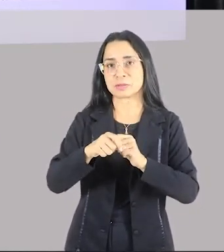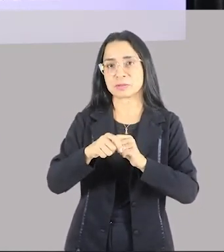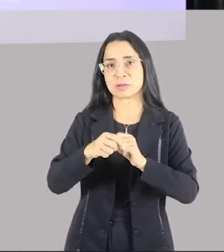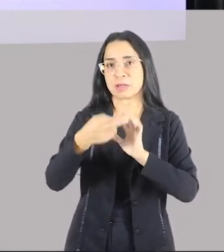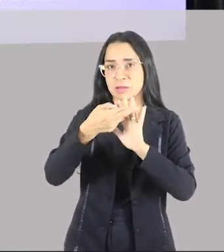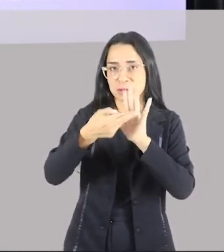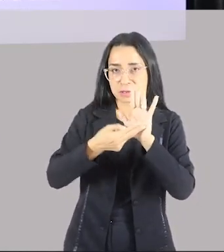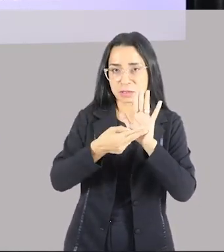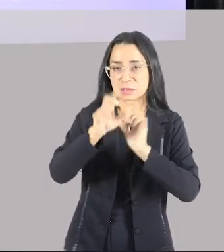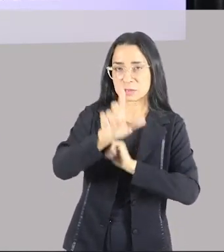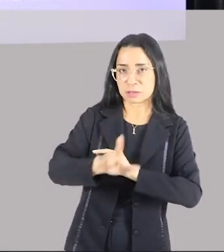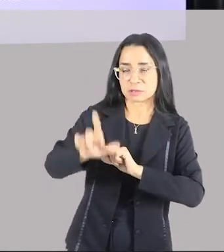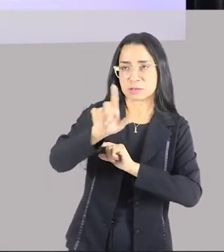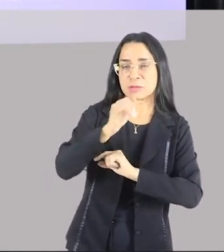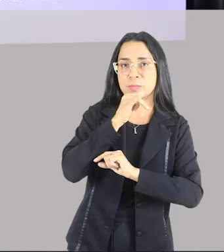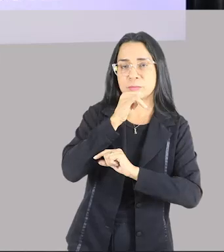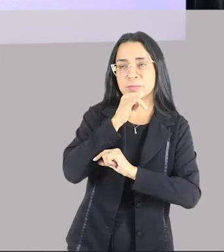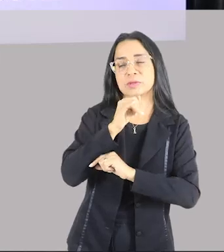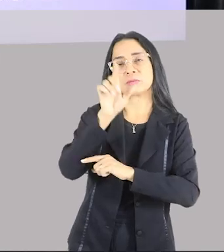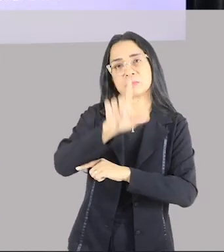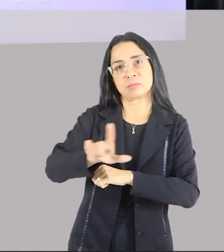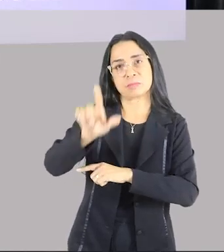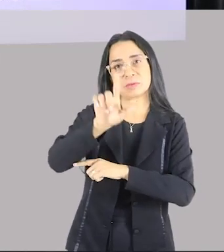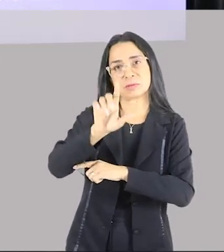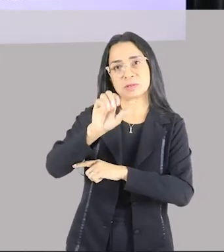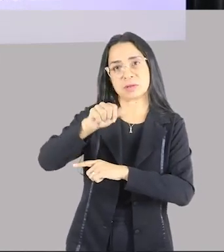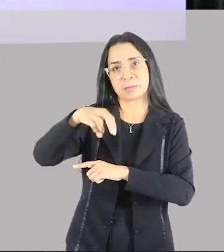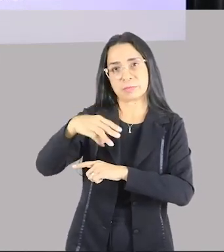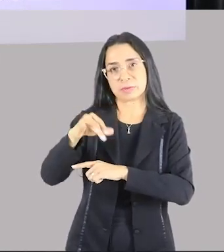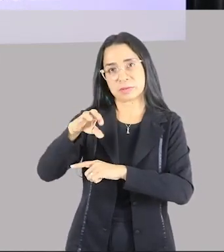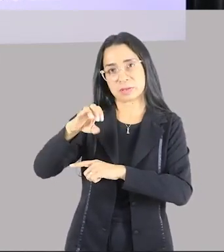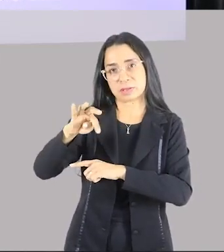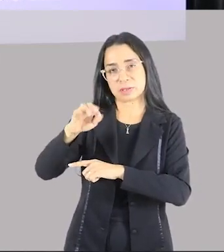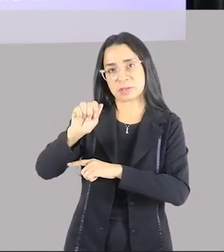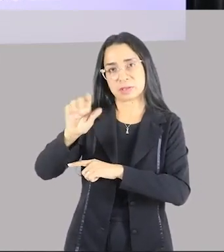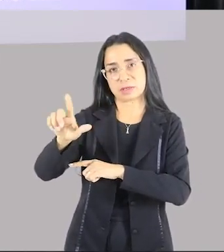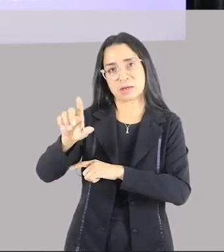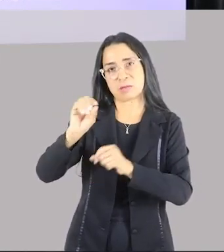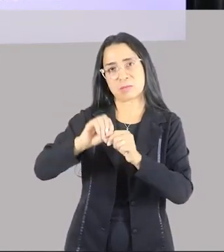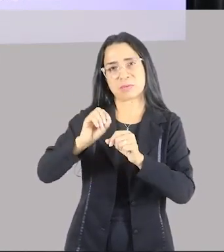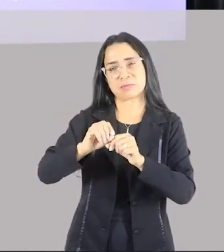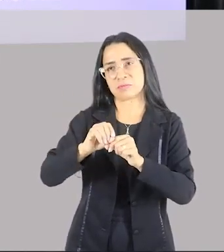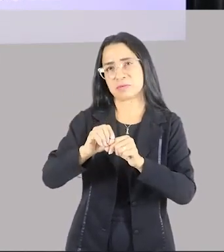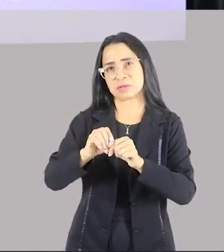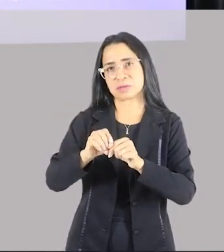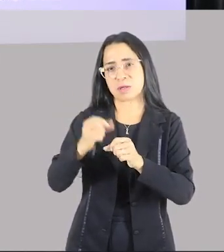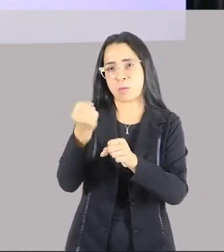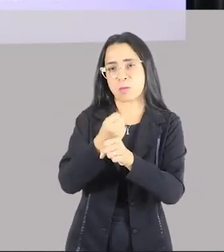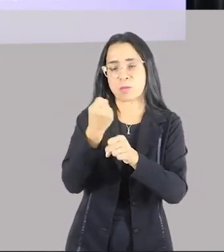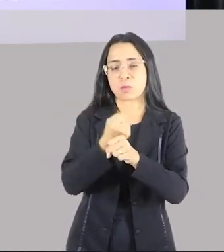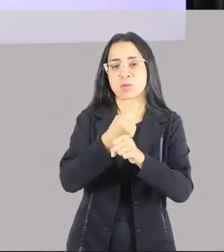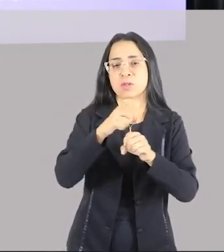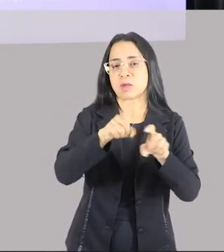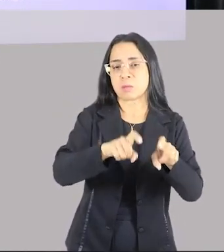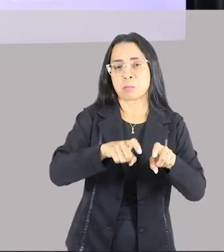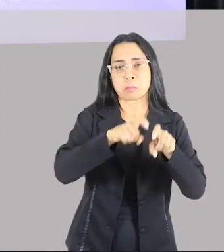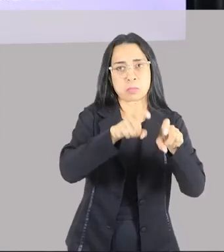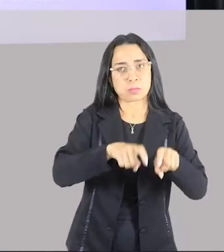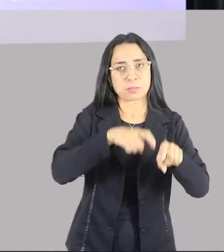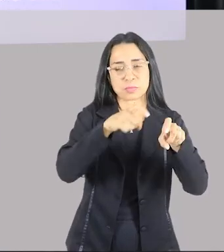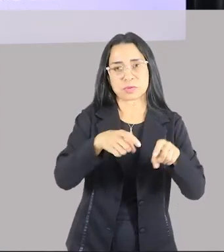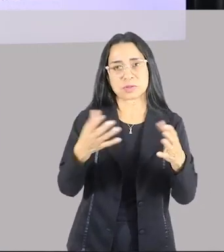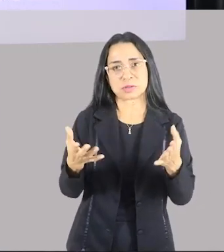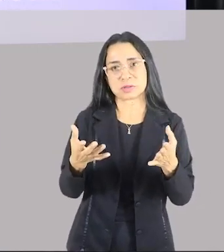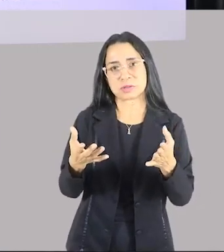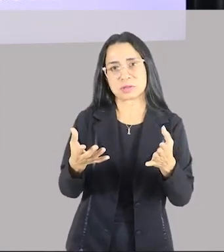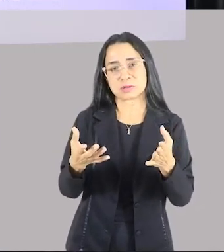uma licença ambiental, por exemplo, para fazer alguma obra no seu sítio, na sua chácara, você gosta de ir para o interior, quer fazer